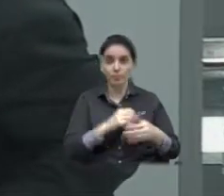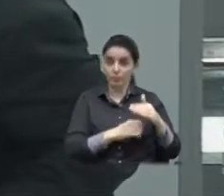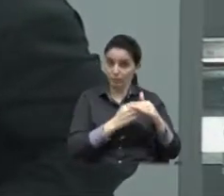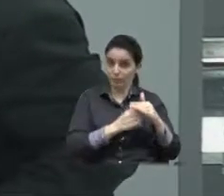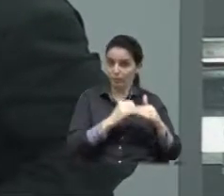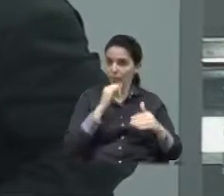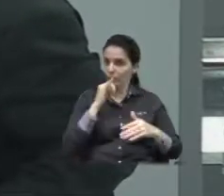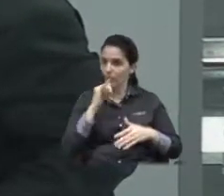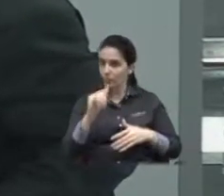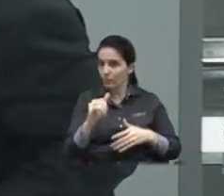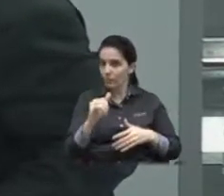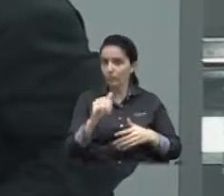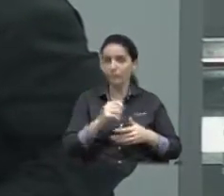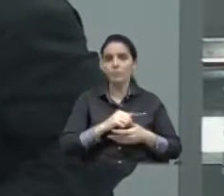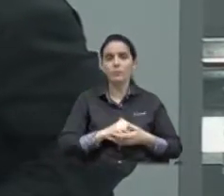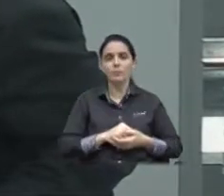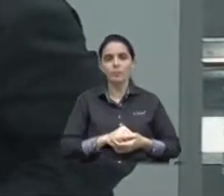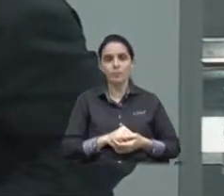vereador Vaguinho.